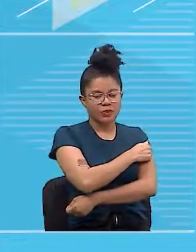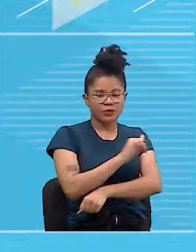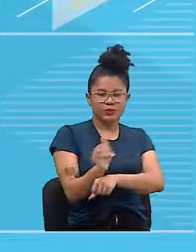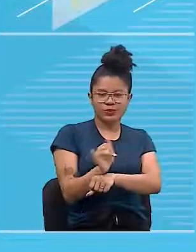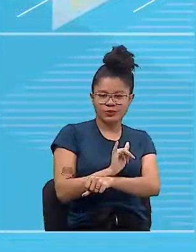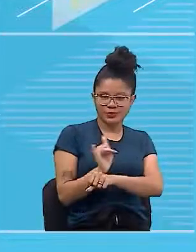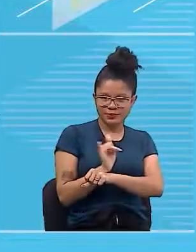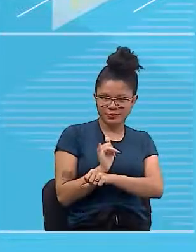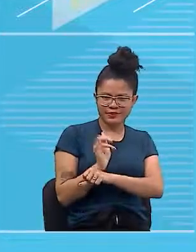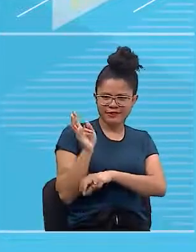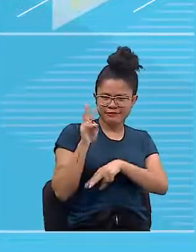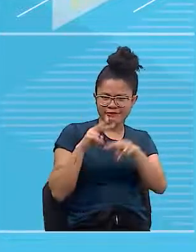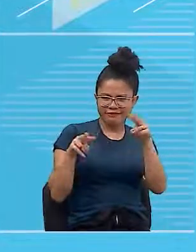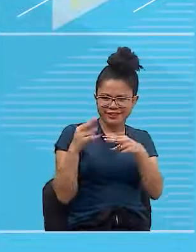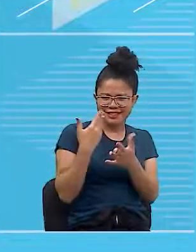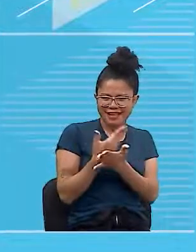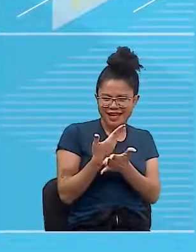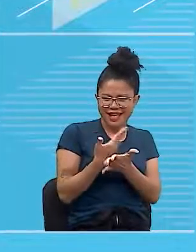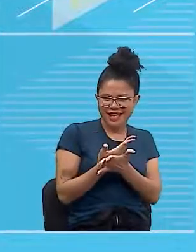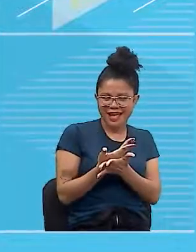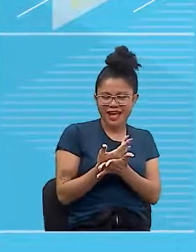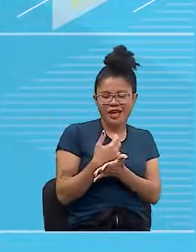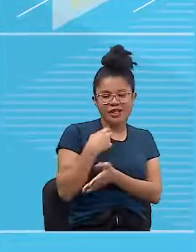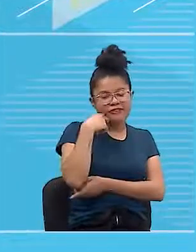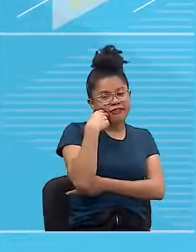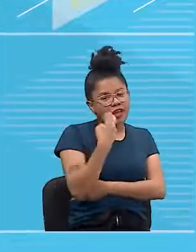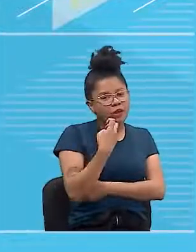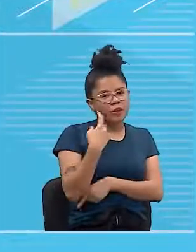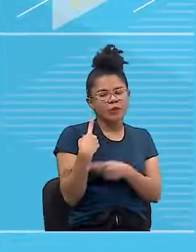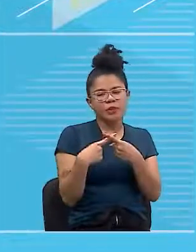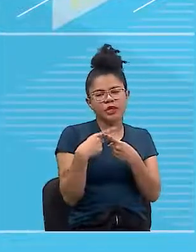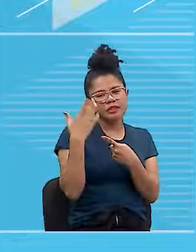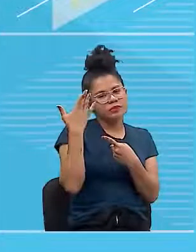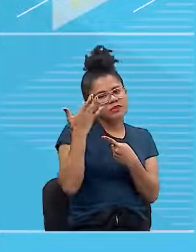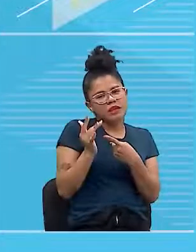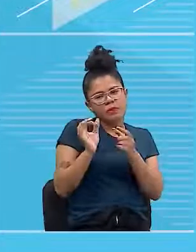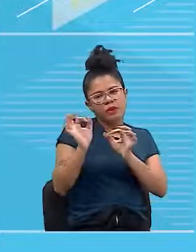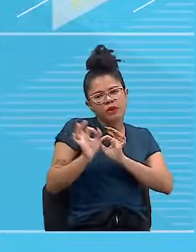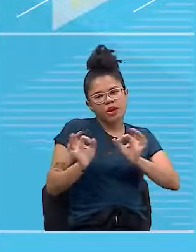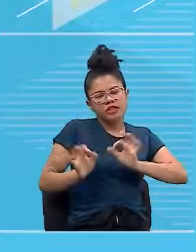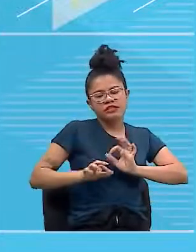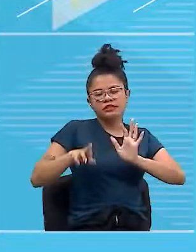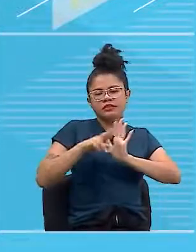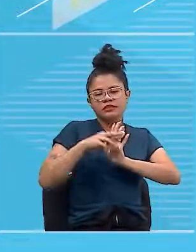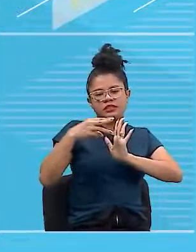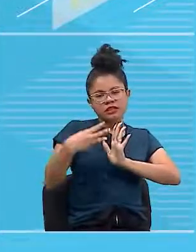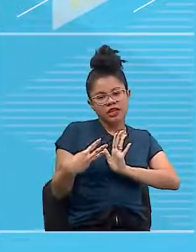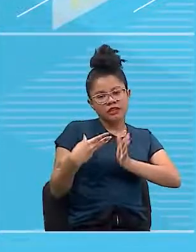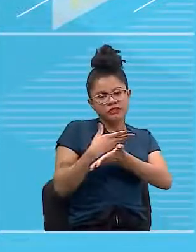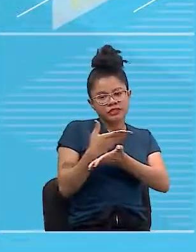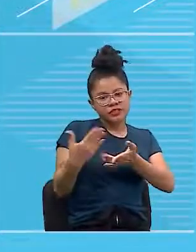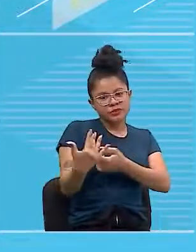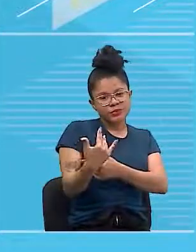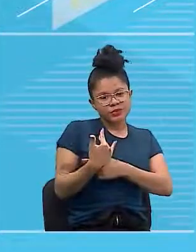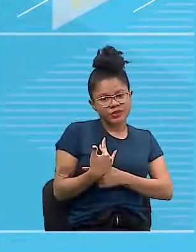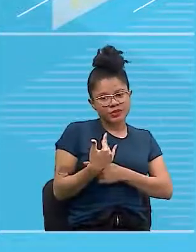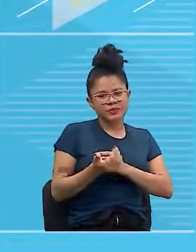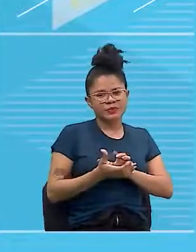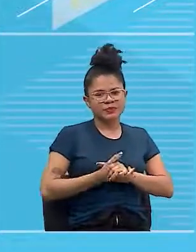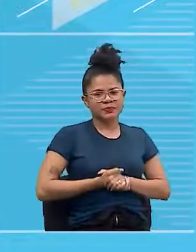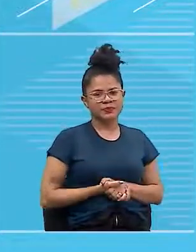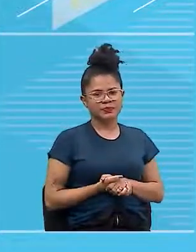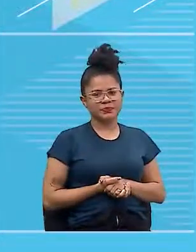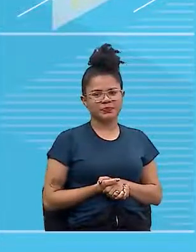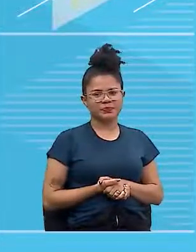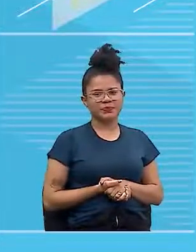assistindo a aula e tá com vergonha porque não tava sabendo montar a regra de três e você tá fazendo isso você tá ajudando